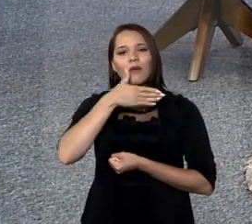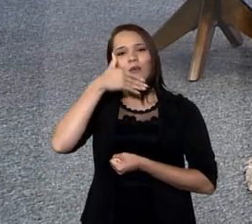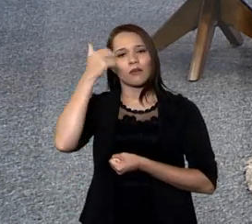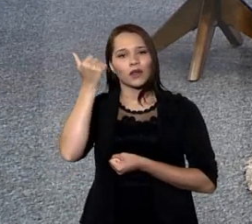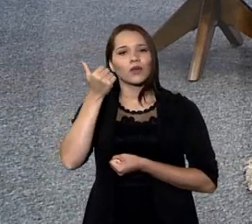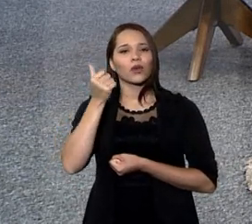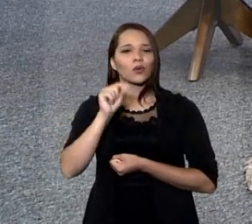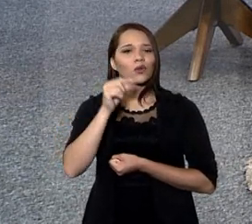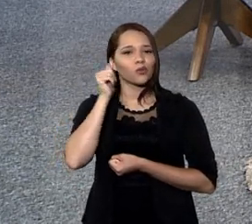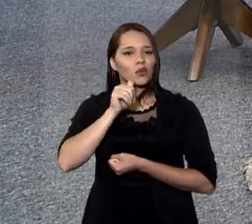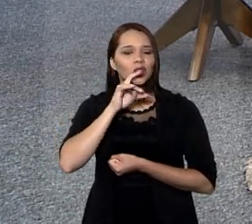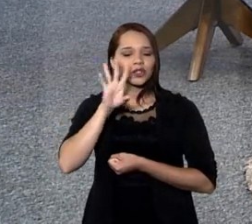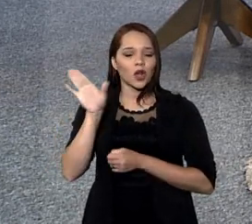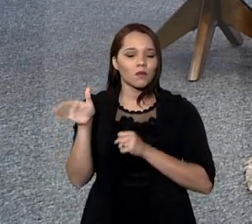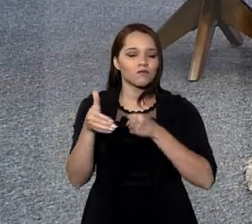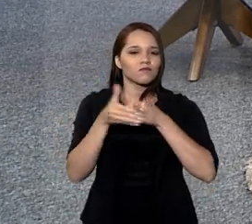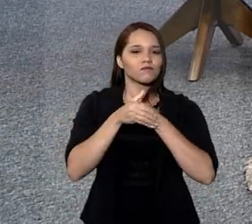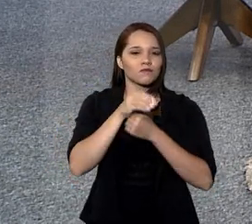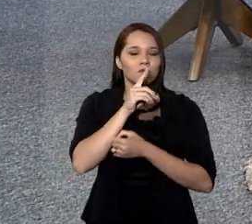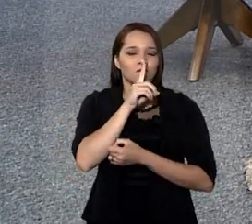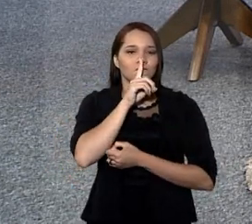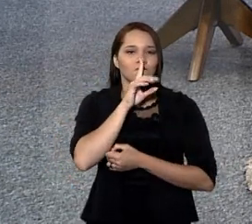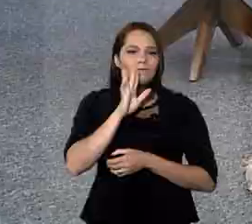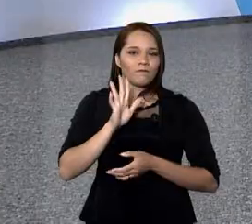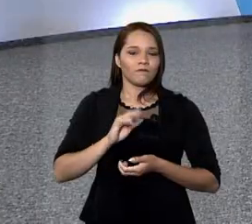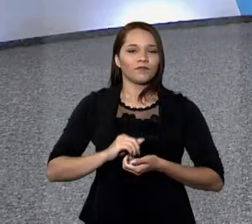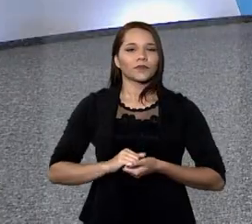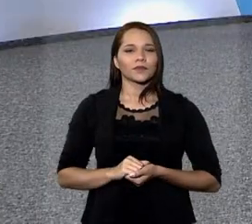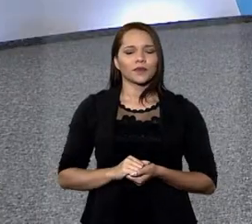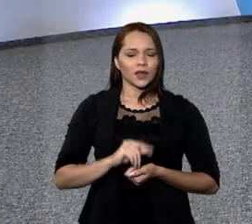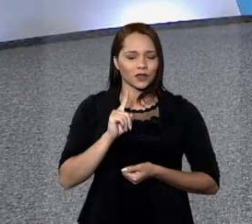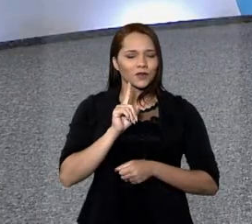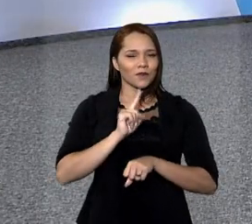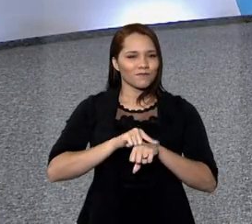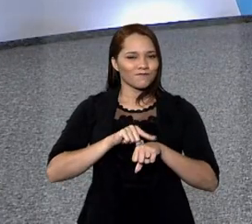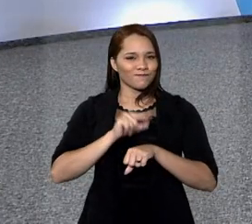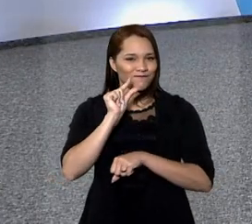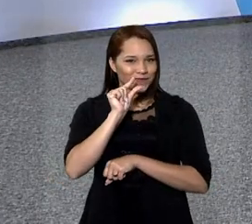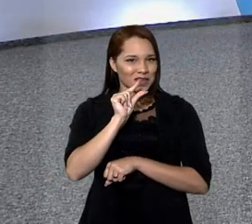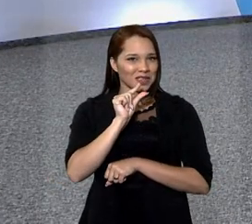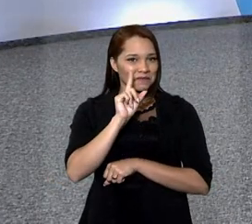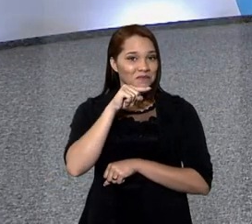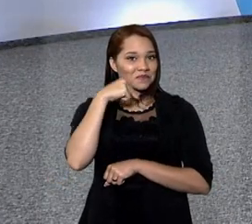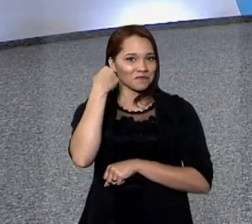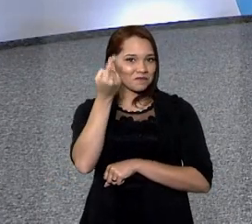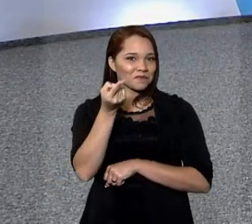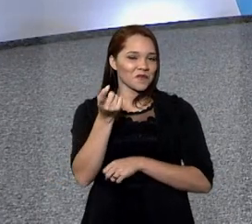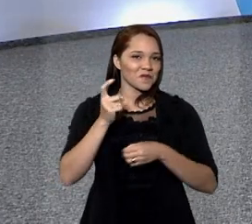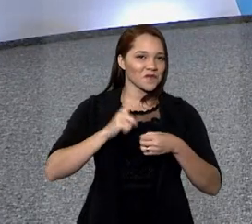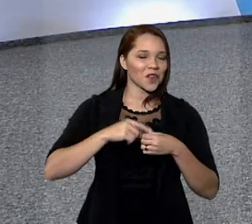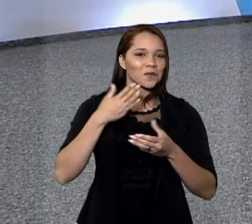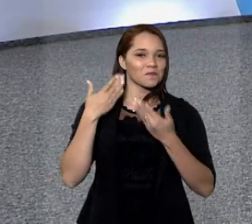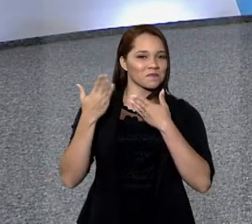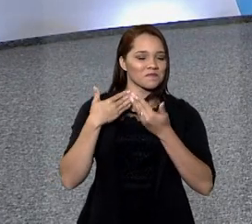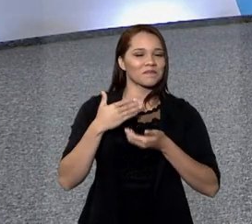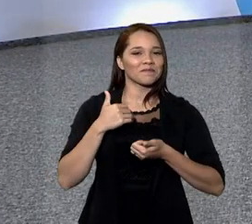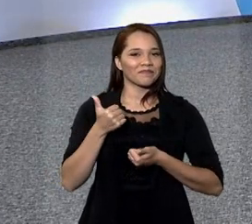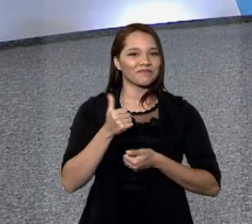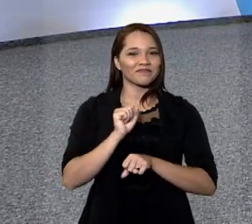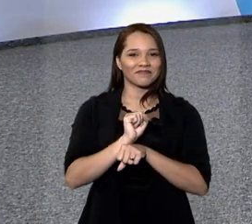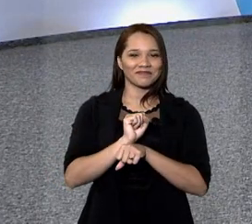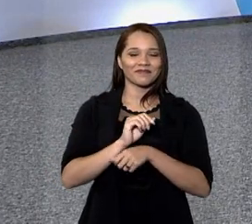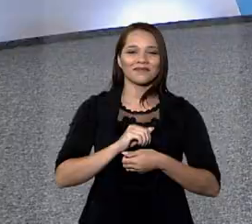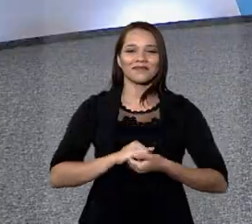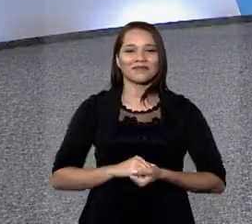muito melhor do que mulheres que se omitem em relação a isso a gente vai fazer uma pausa rápida no programa mas a gente já volta com mais